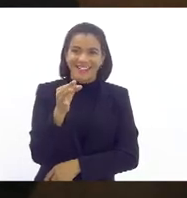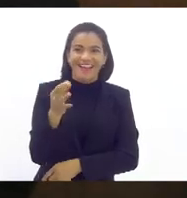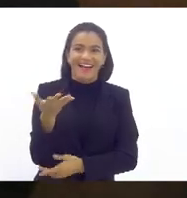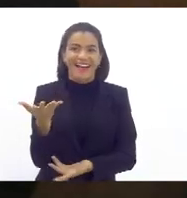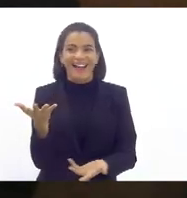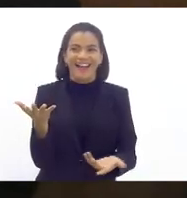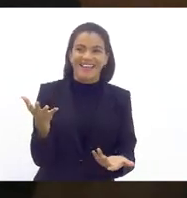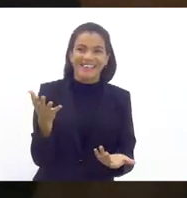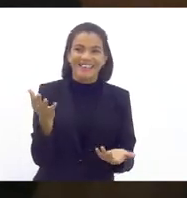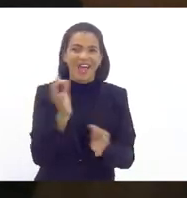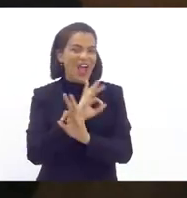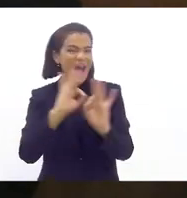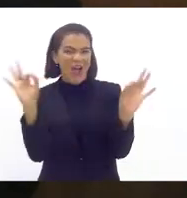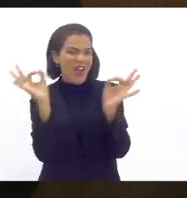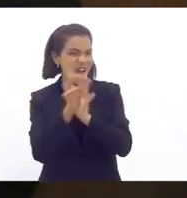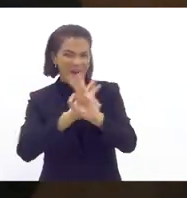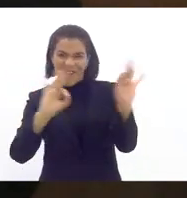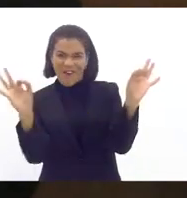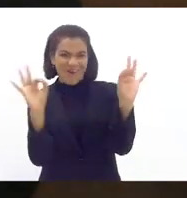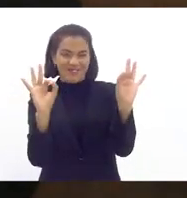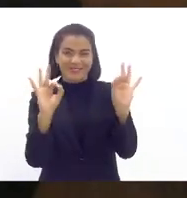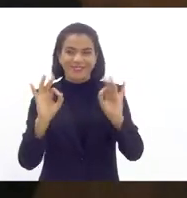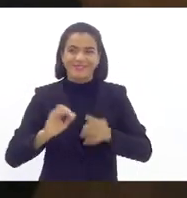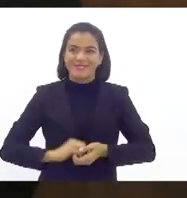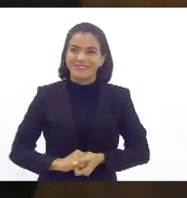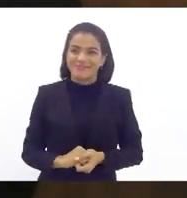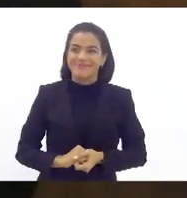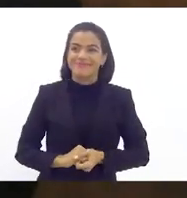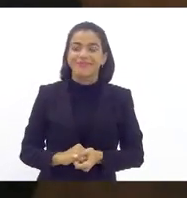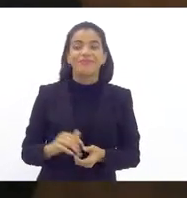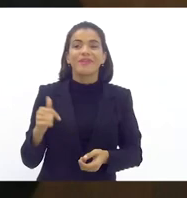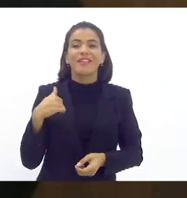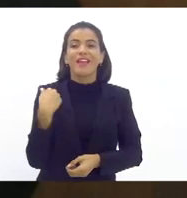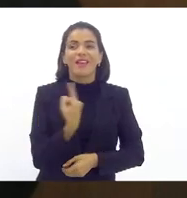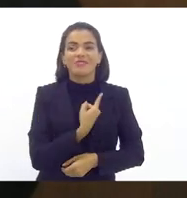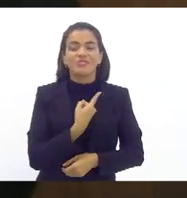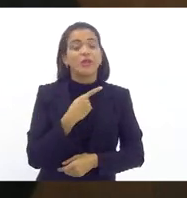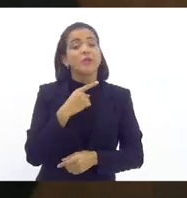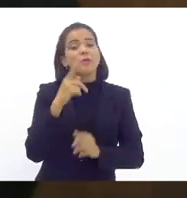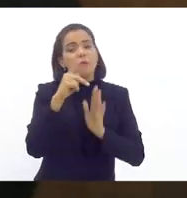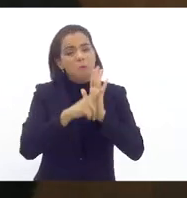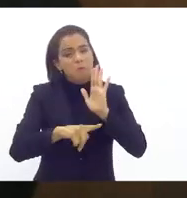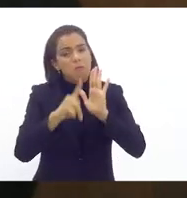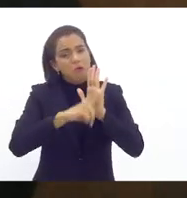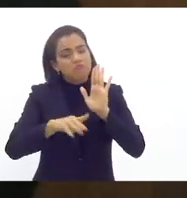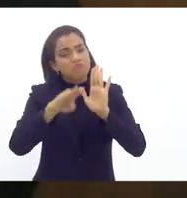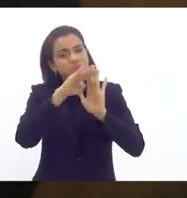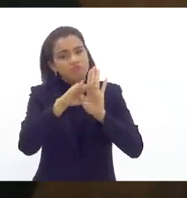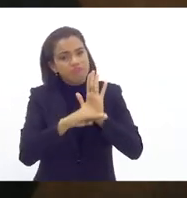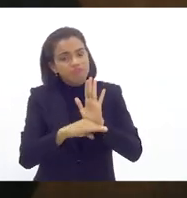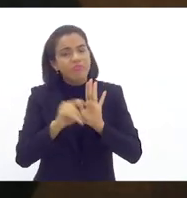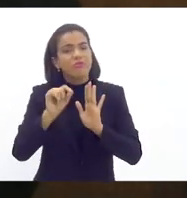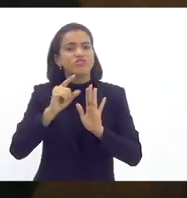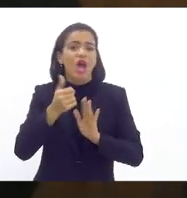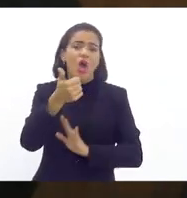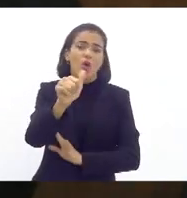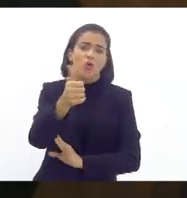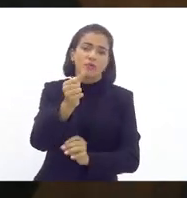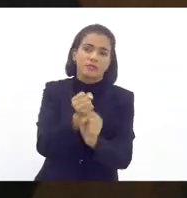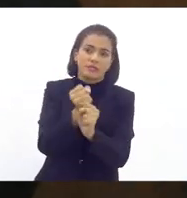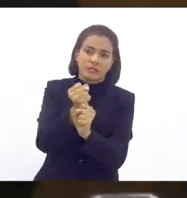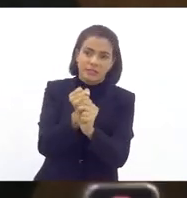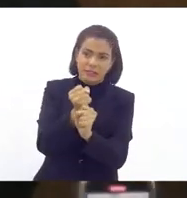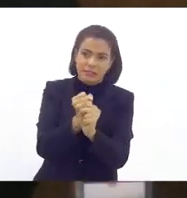Achei que... Está ótimo. Está ótimo. Eu acho que o que a gente quer, como projeto, a nossa ideia, e a gente um projeto que existe há 11 anos,